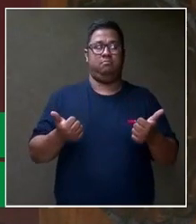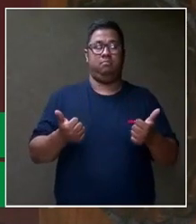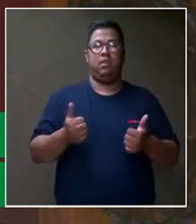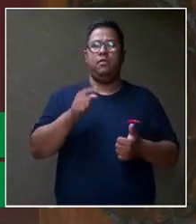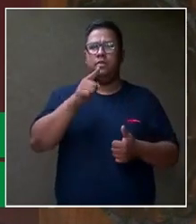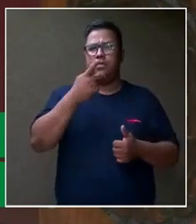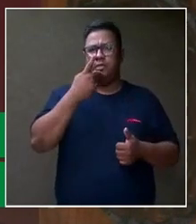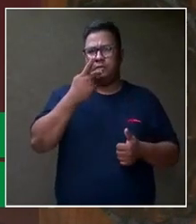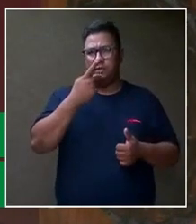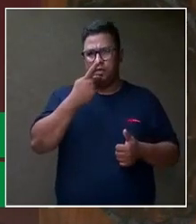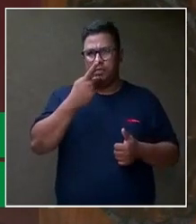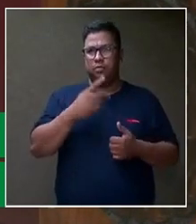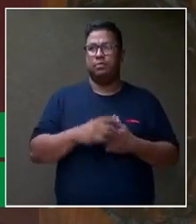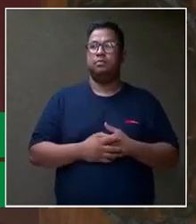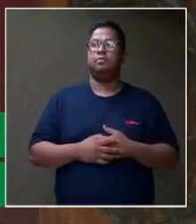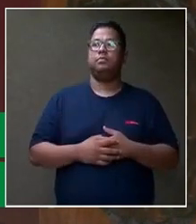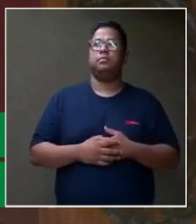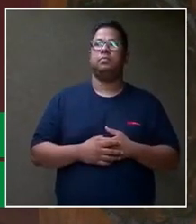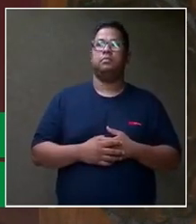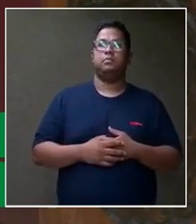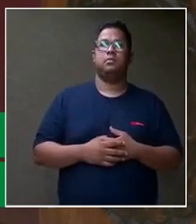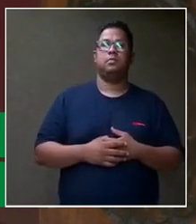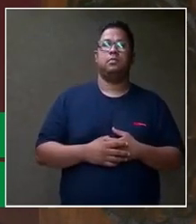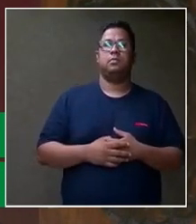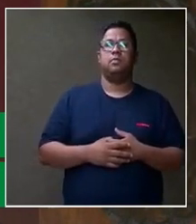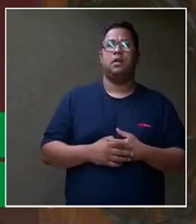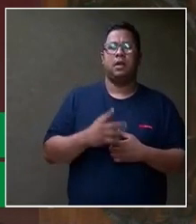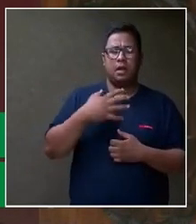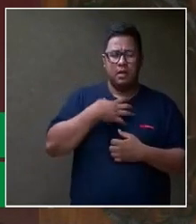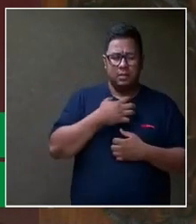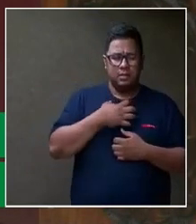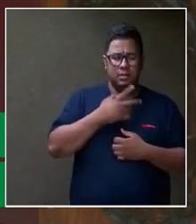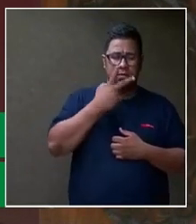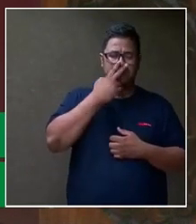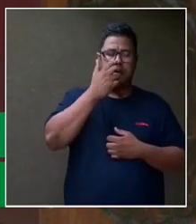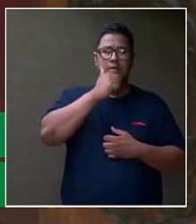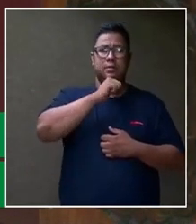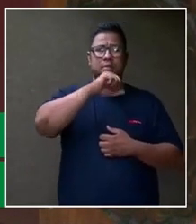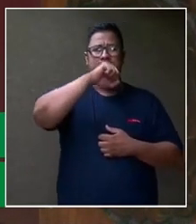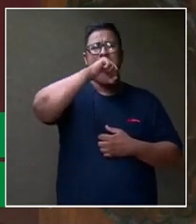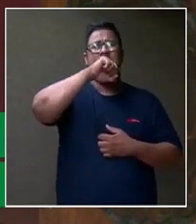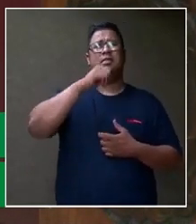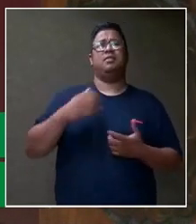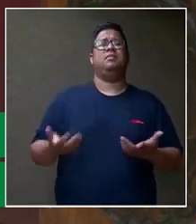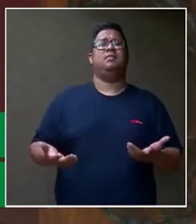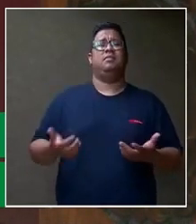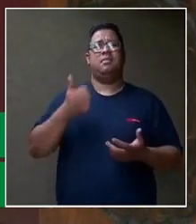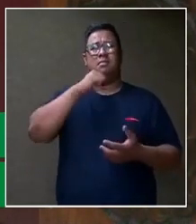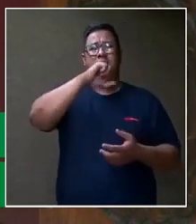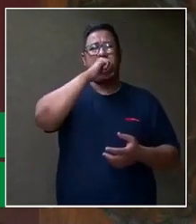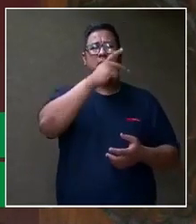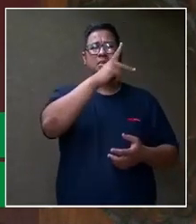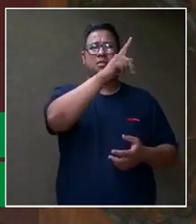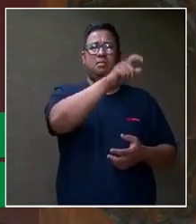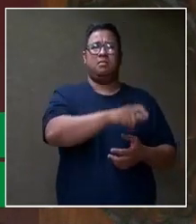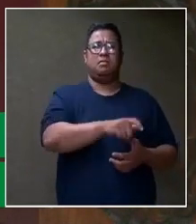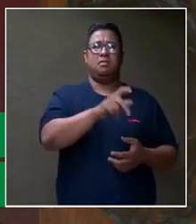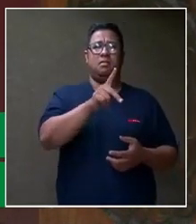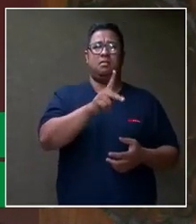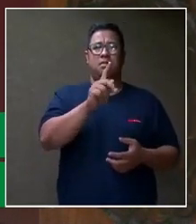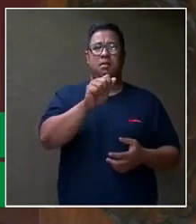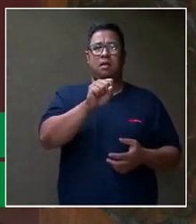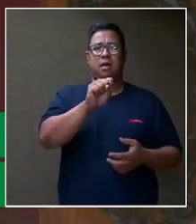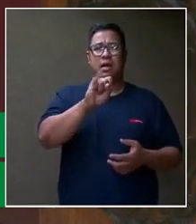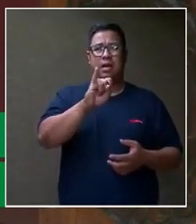Você falou na primeira fase, eu ouvi o teu áudio, que ela disse que se sentia como mãe. Era como se fosse mãe do Cássio. Não, ela falou...